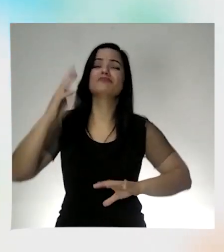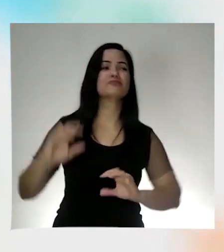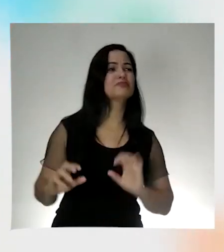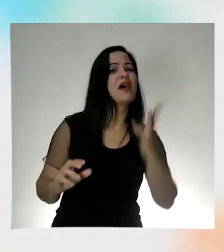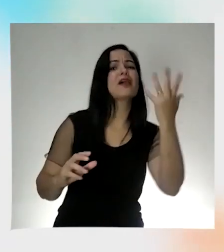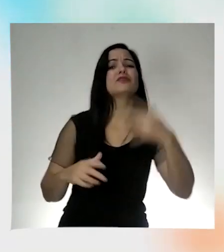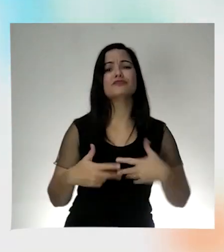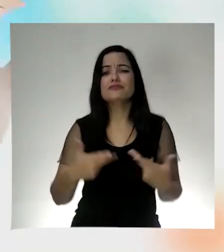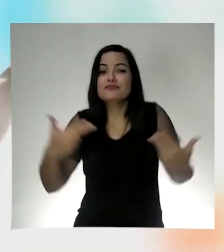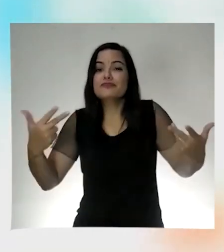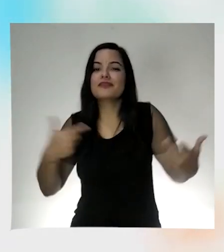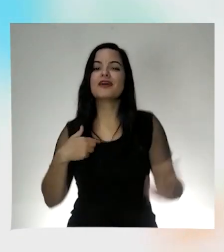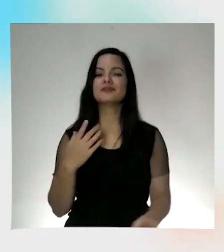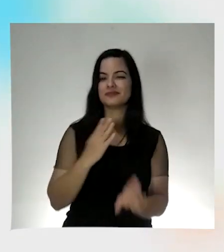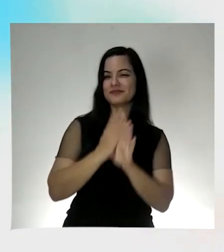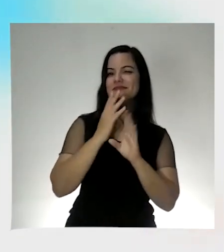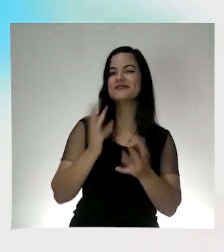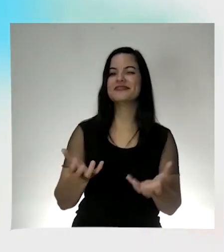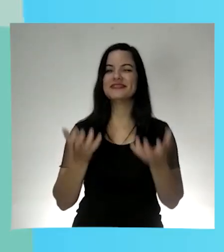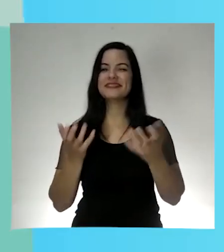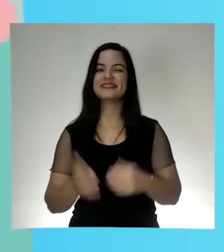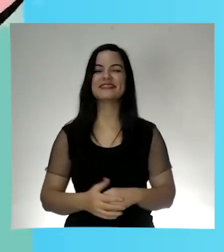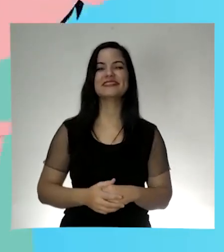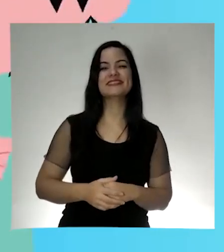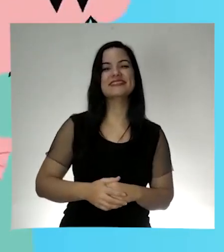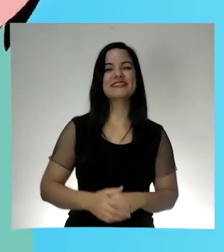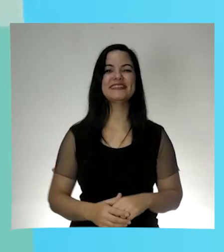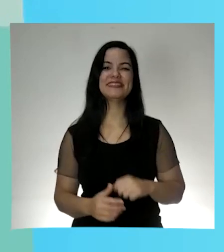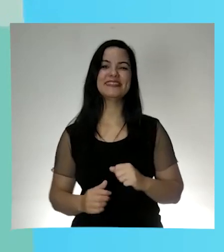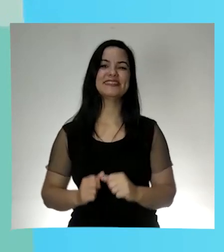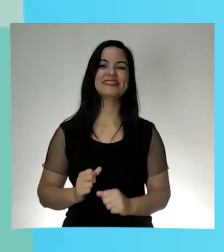tá acontecendo eu vou descobrir.